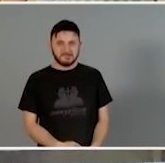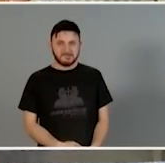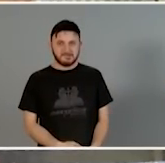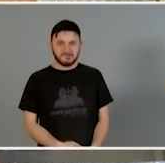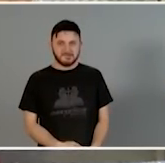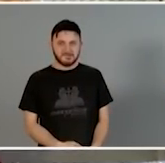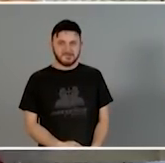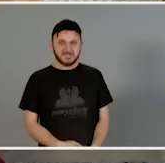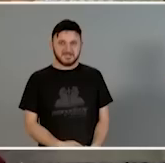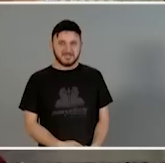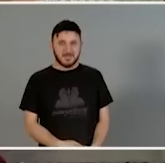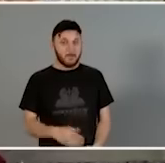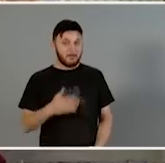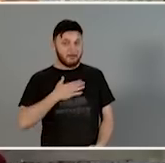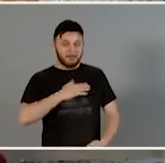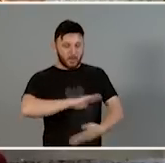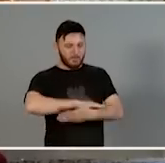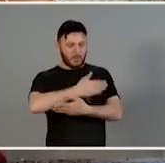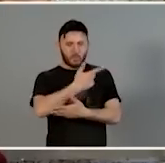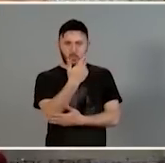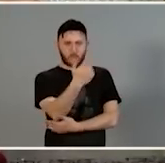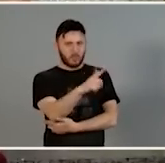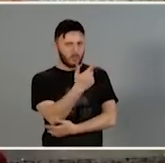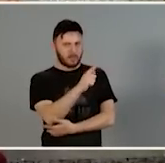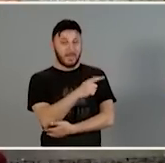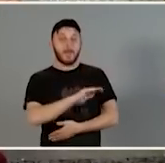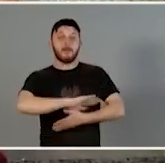Nesse baú, no meu baú não vai isso aqui não.